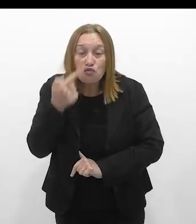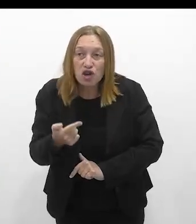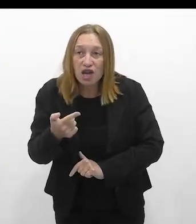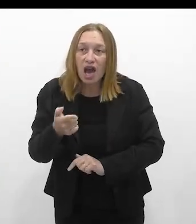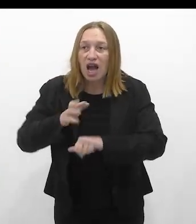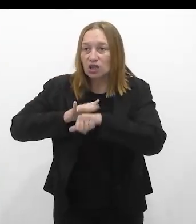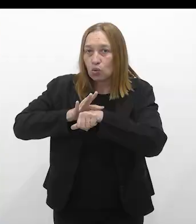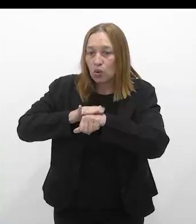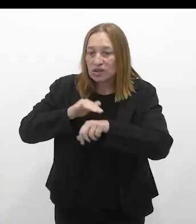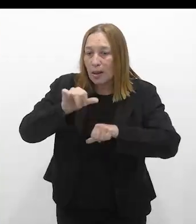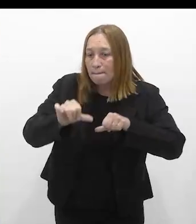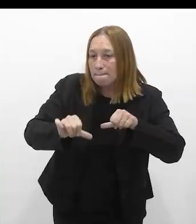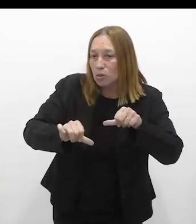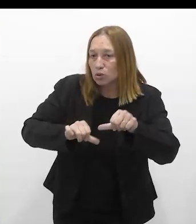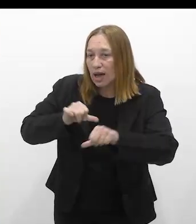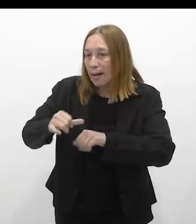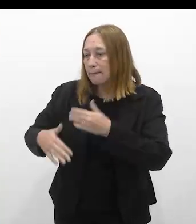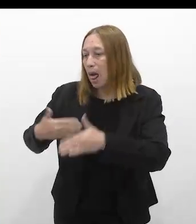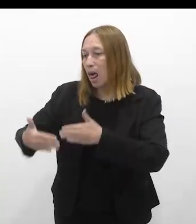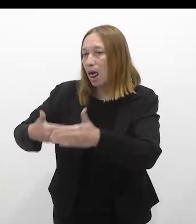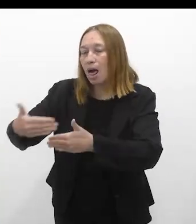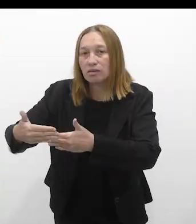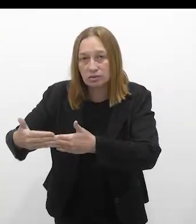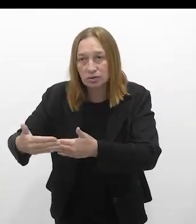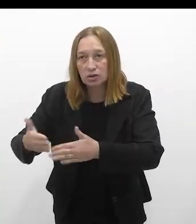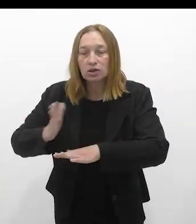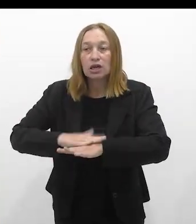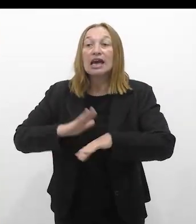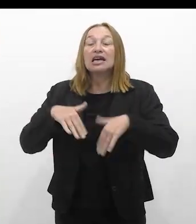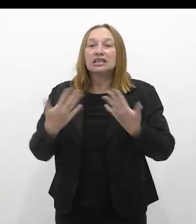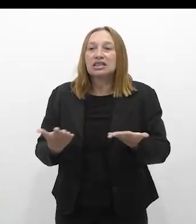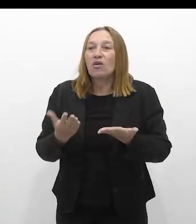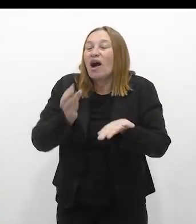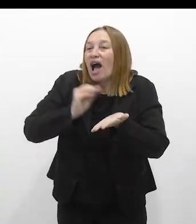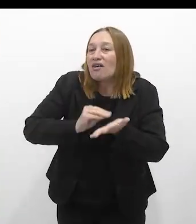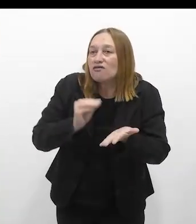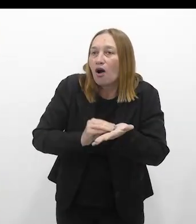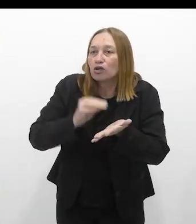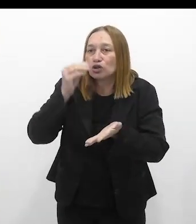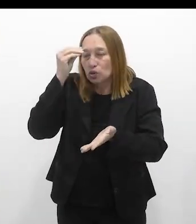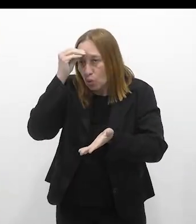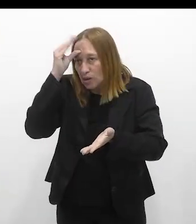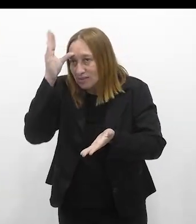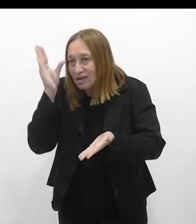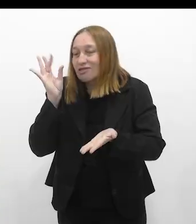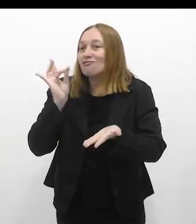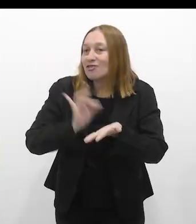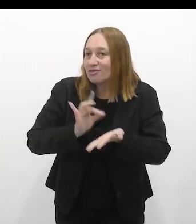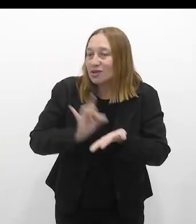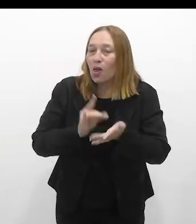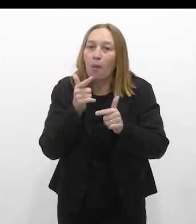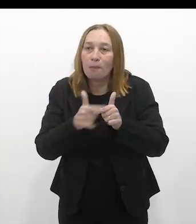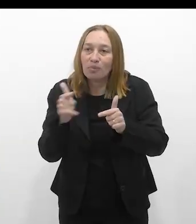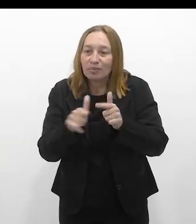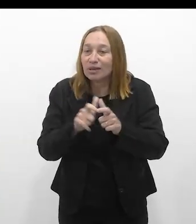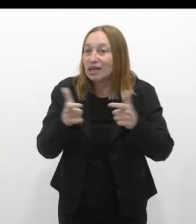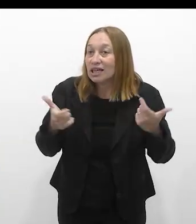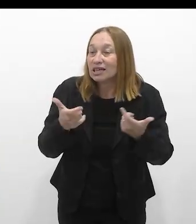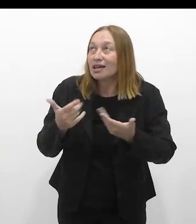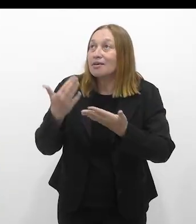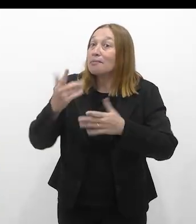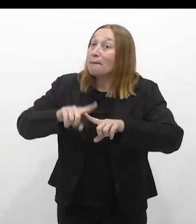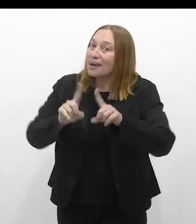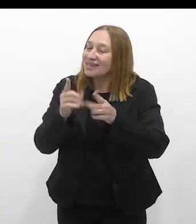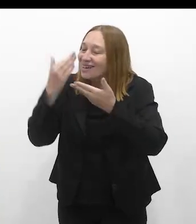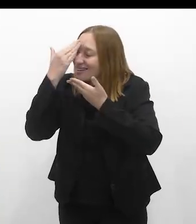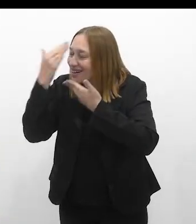vi a doença mudar ao longo do tempo. Então, o desconhecimento, realmente, ele é um problema muito grande que, graças a Deus,